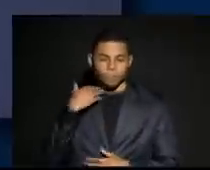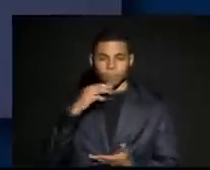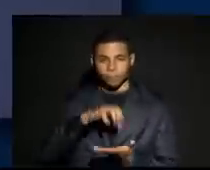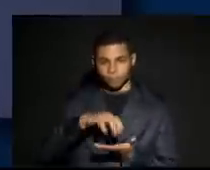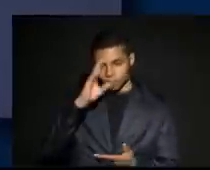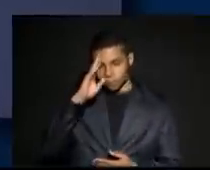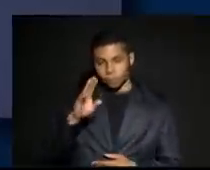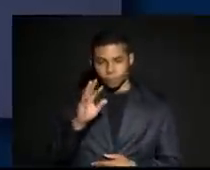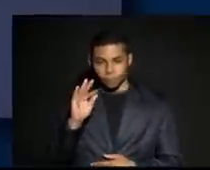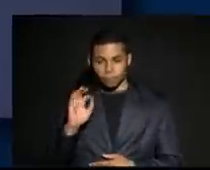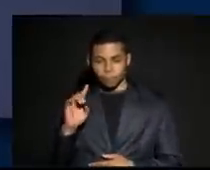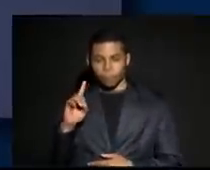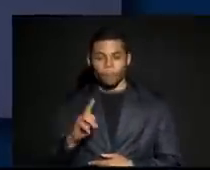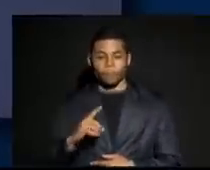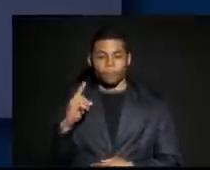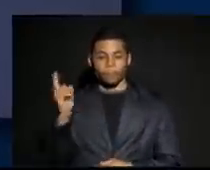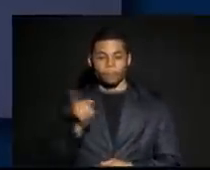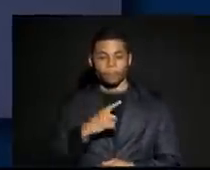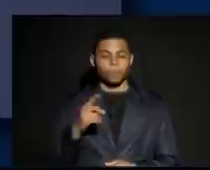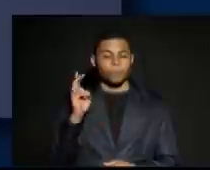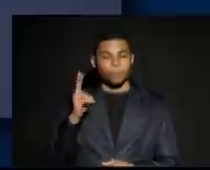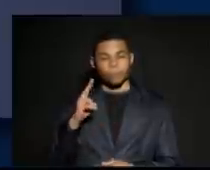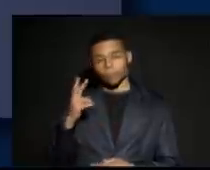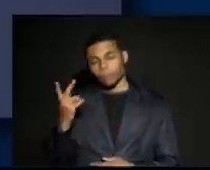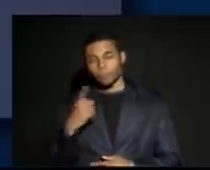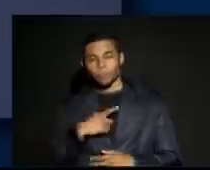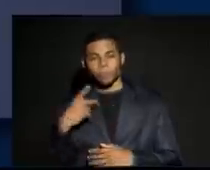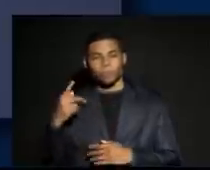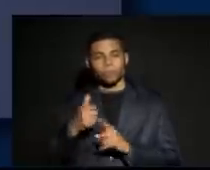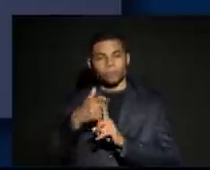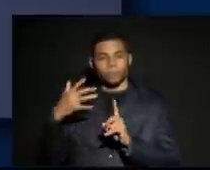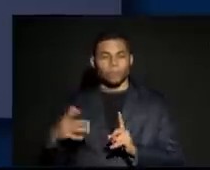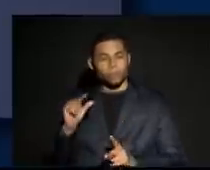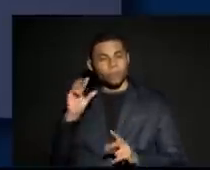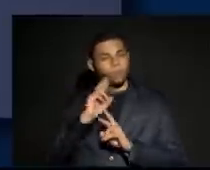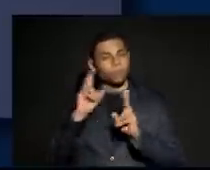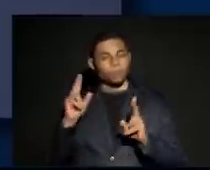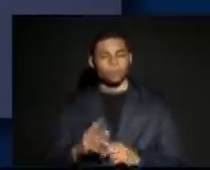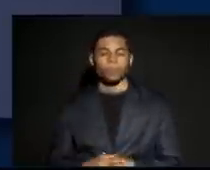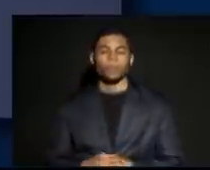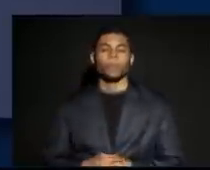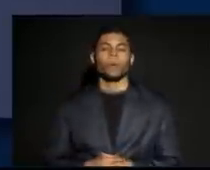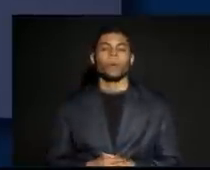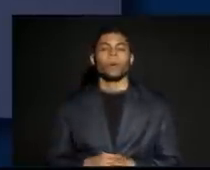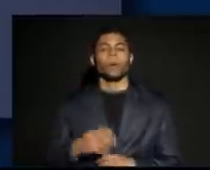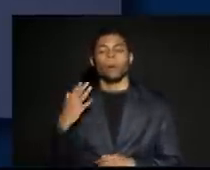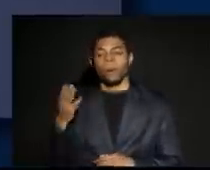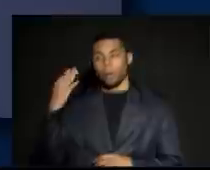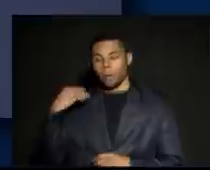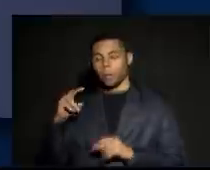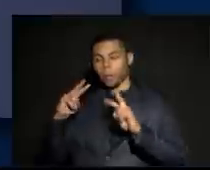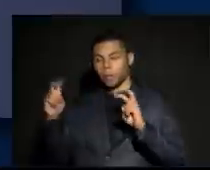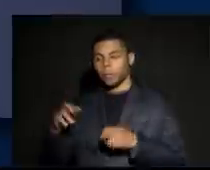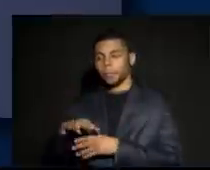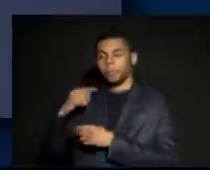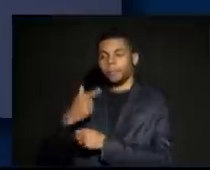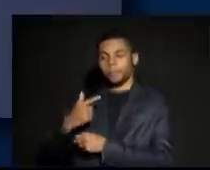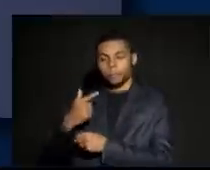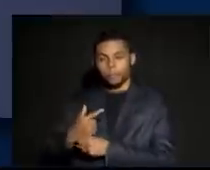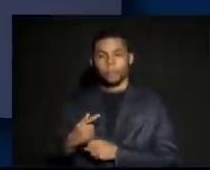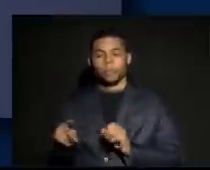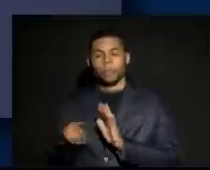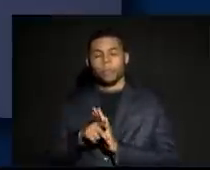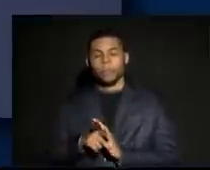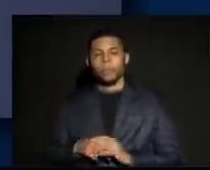central americano o Fed com características um pouquinho diferente do que foram os últimos fretes sobre liderança